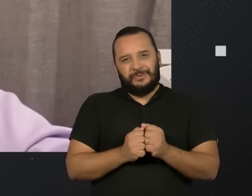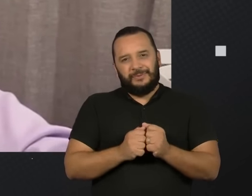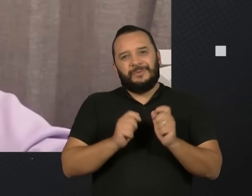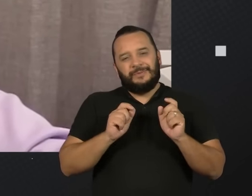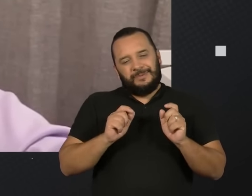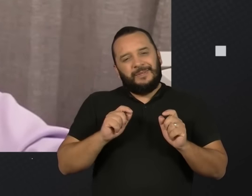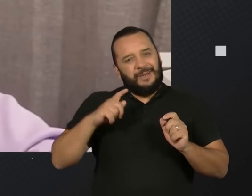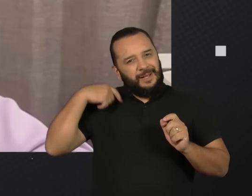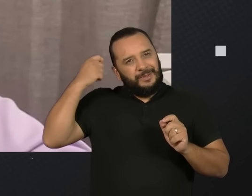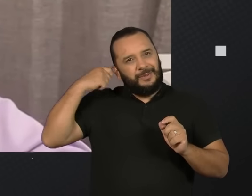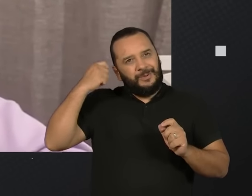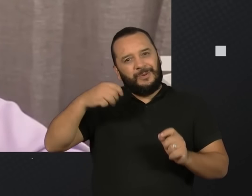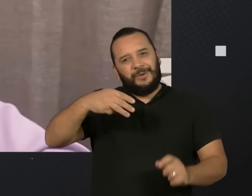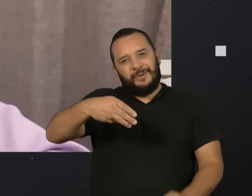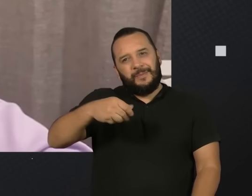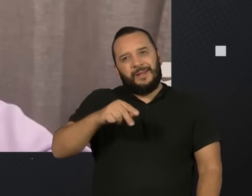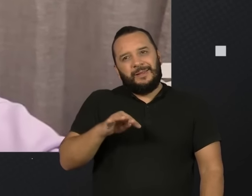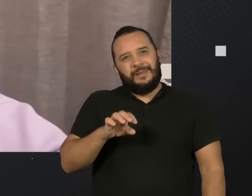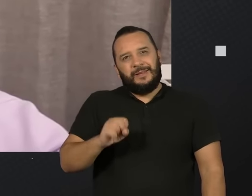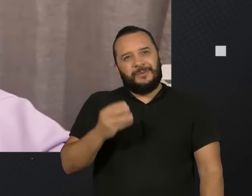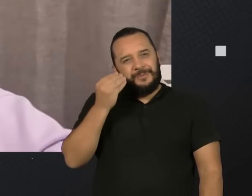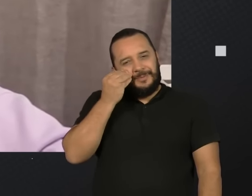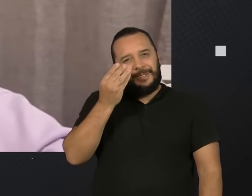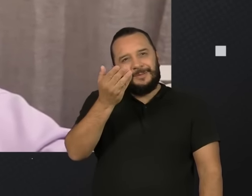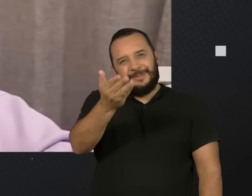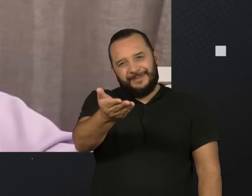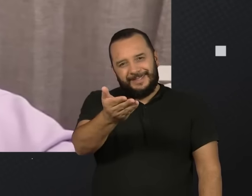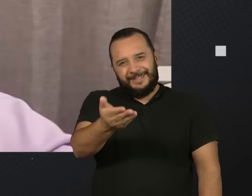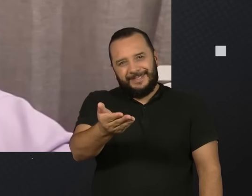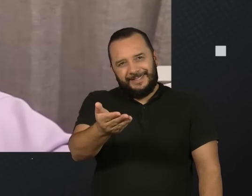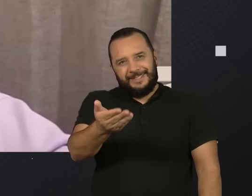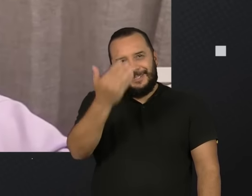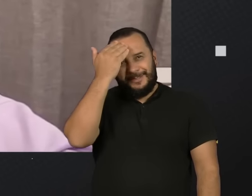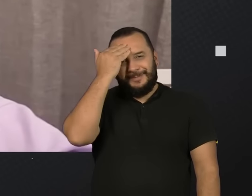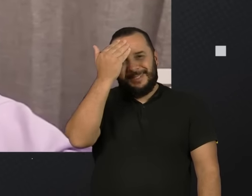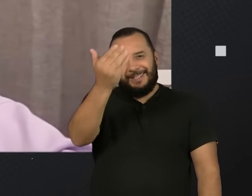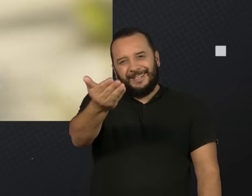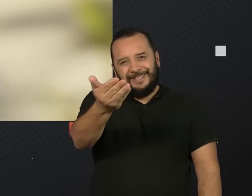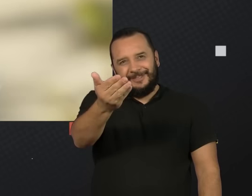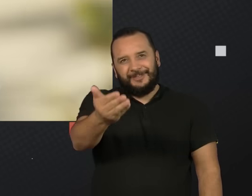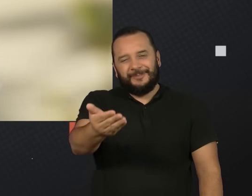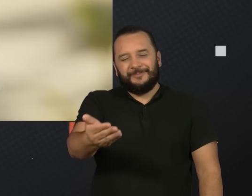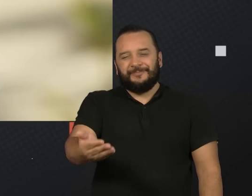ator, que é o Matheus. Grande beijo para você, meu querido. E obrigado, viu?